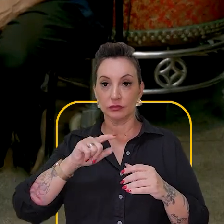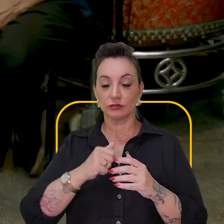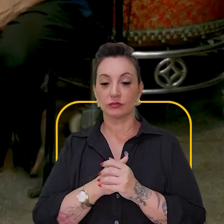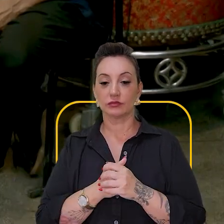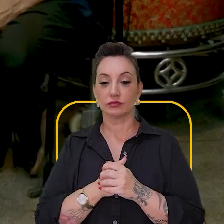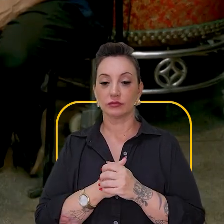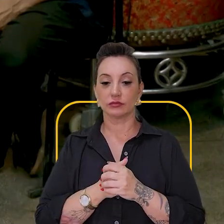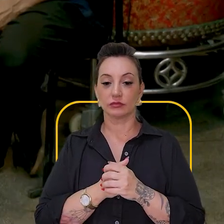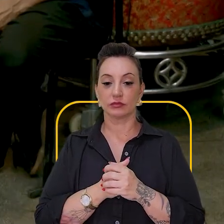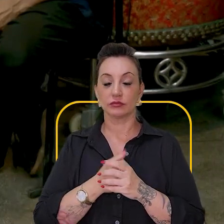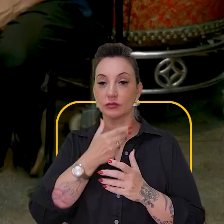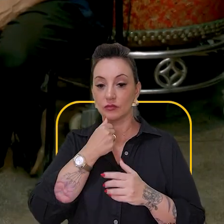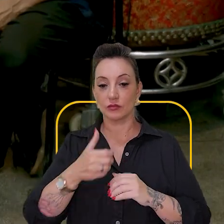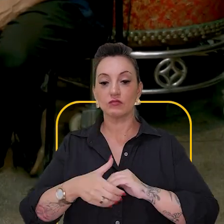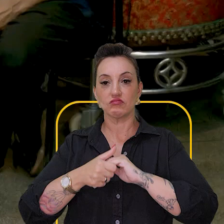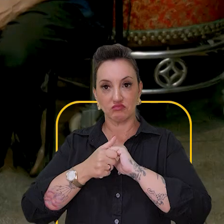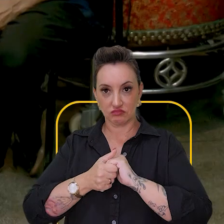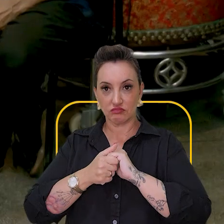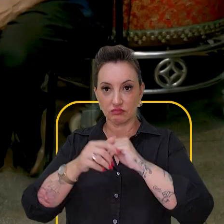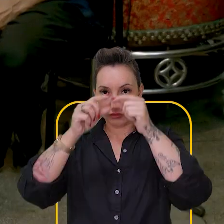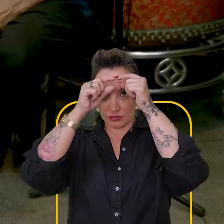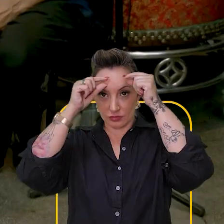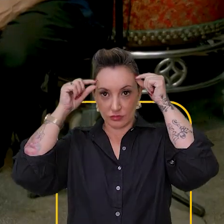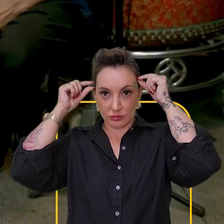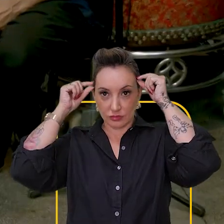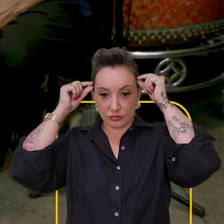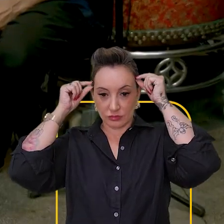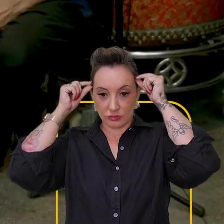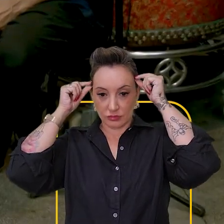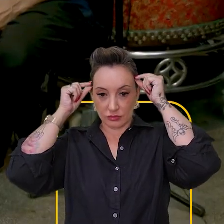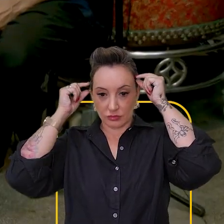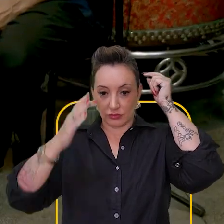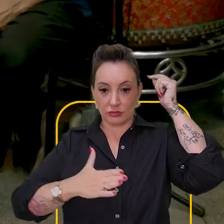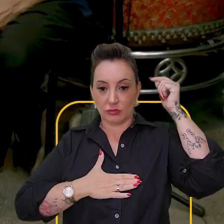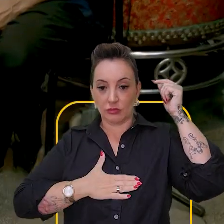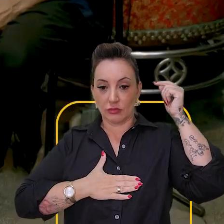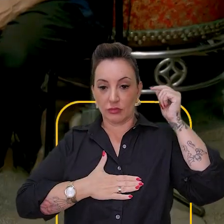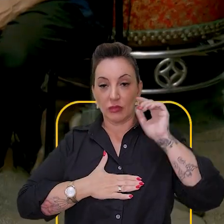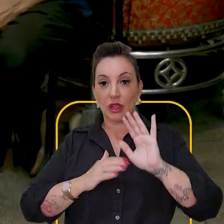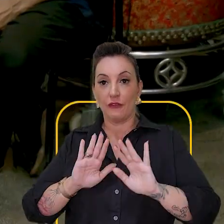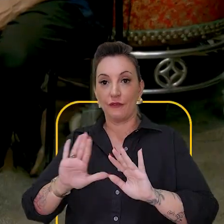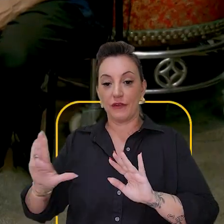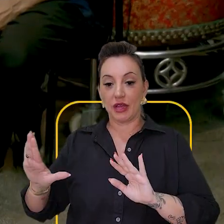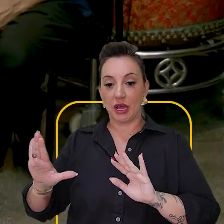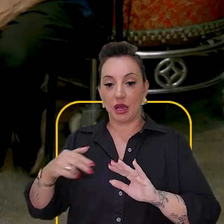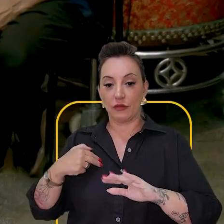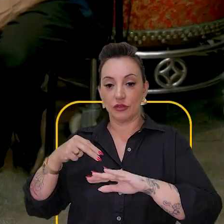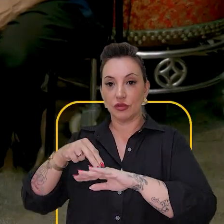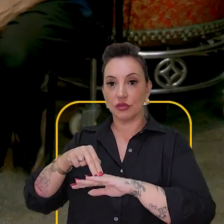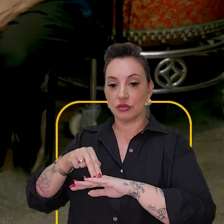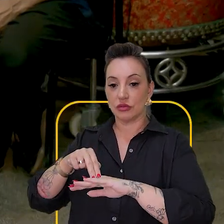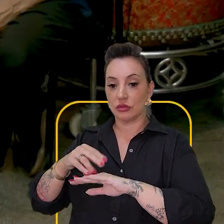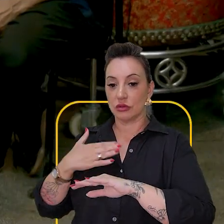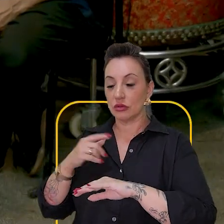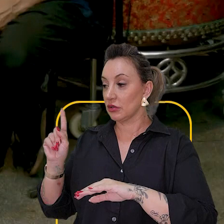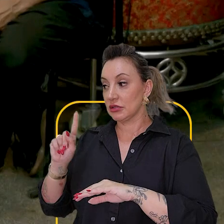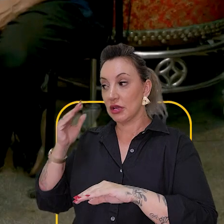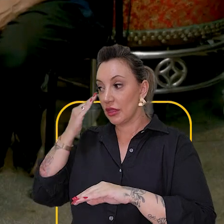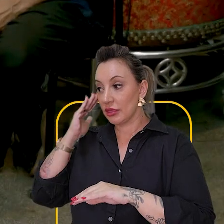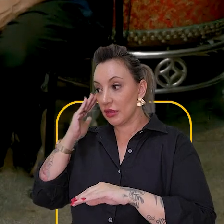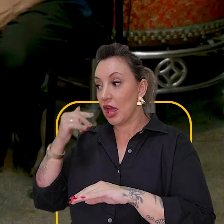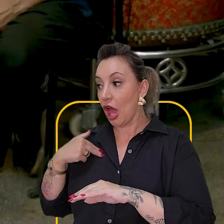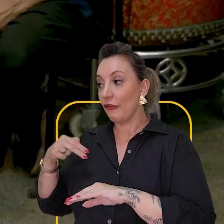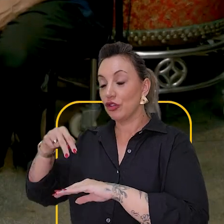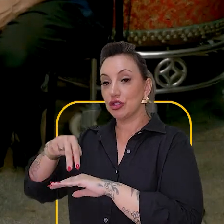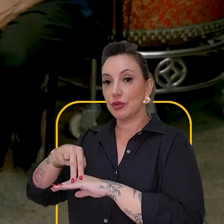fui esse cara que me cumprimentou da da bandana botou a mão no meu peito e falou fica aí alemão que eu vou subir eu falei não mas chamar falou você não